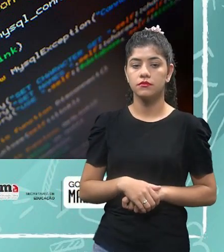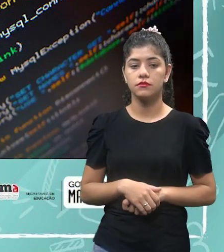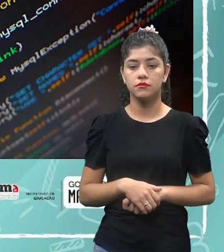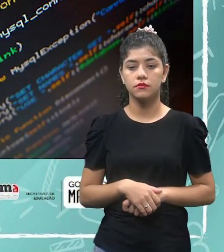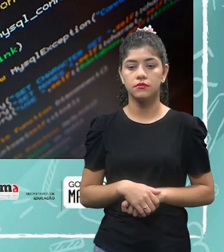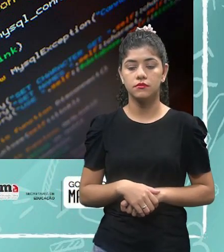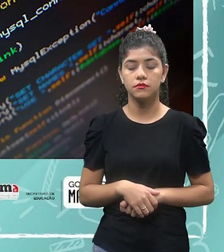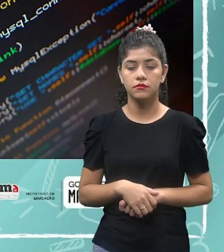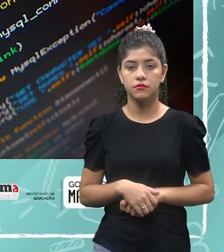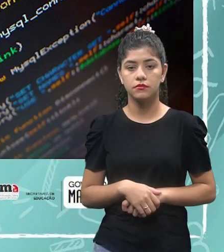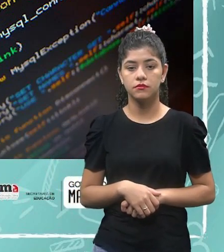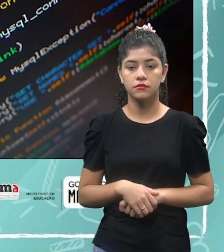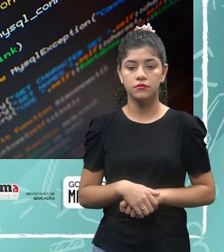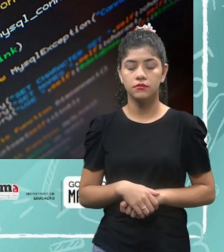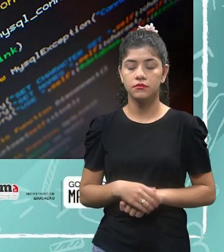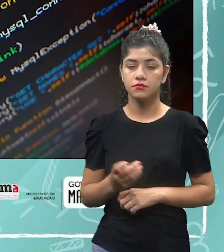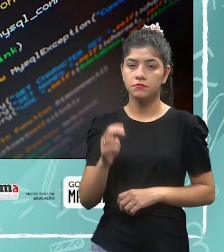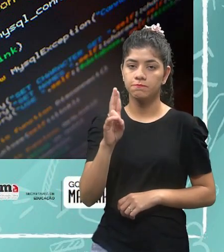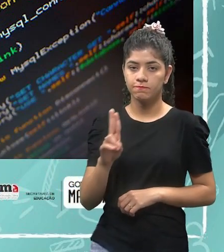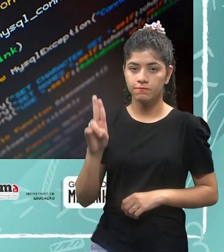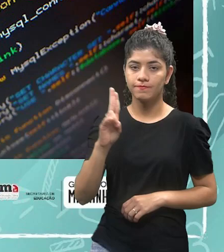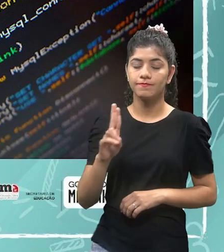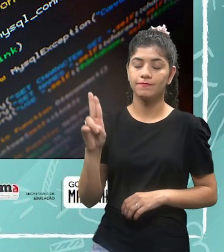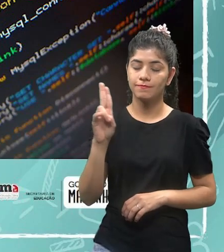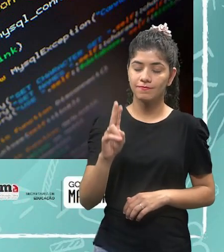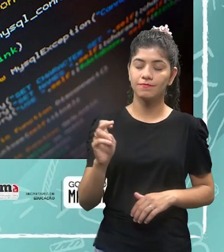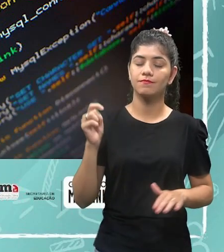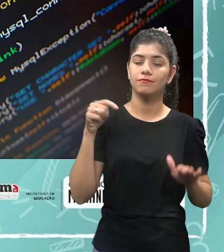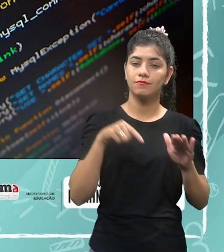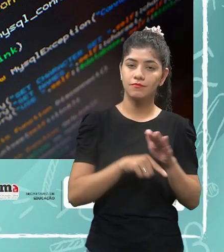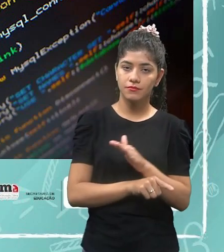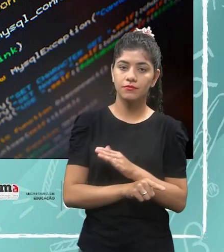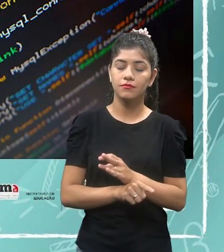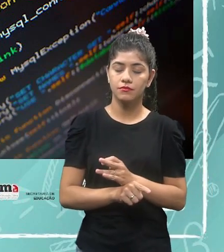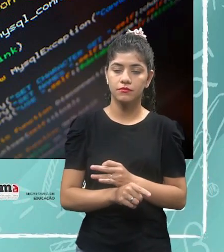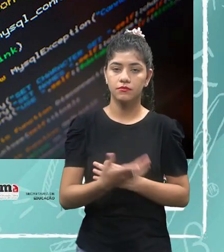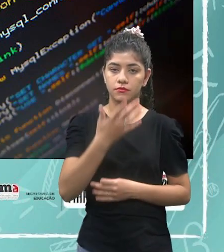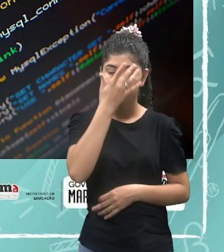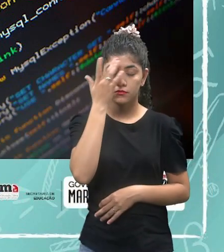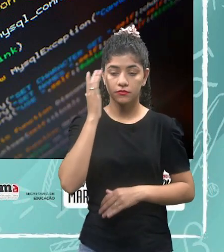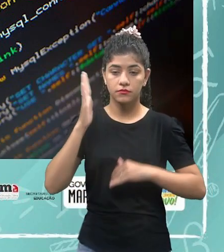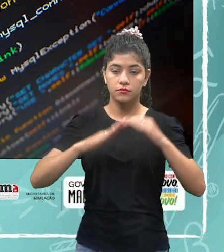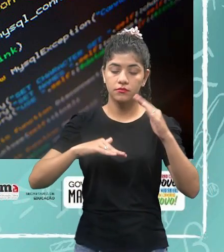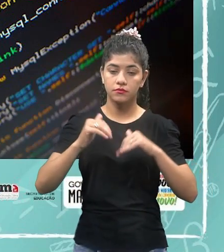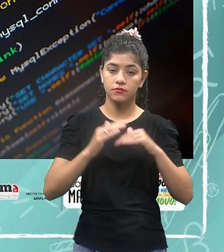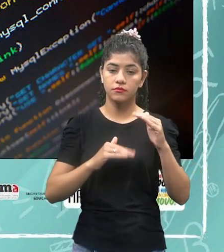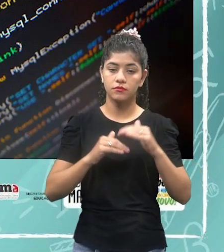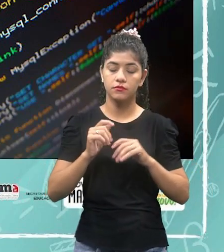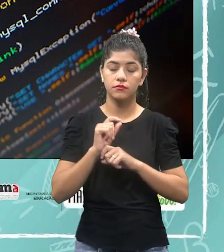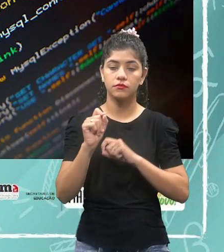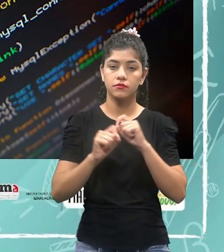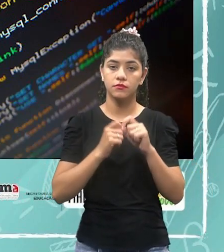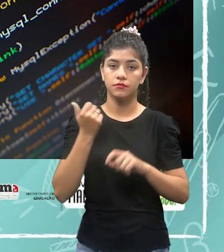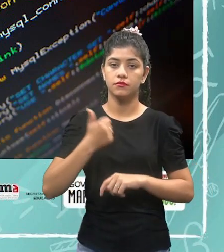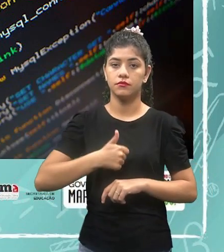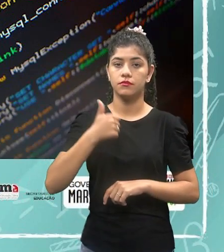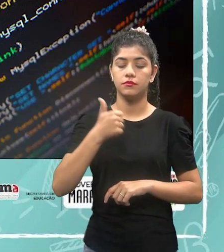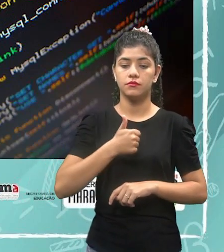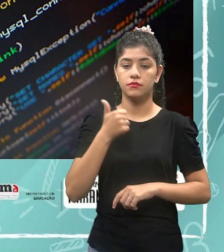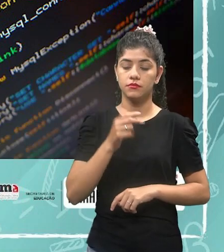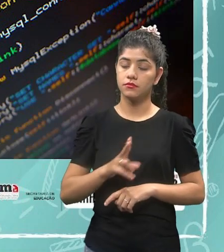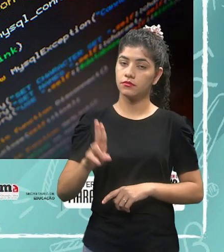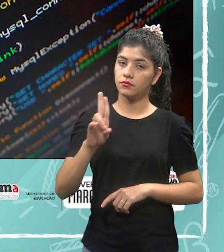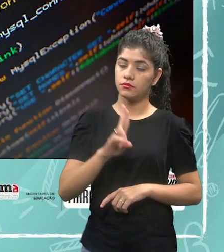de programação mais utilizada pelos profissionais de programação. Geralmente é uma das primeiras linguagens